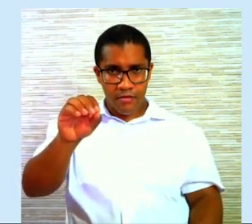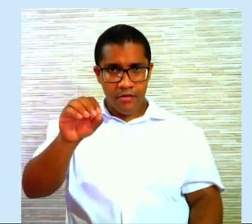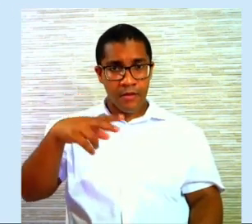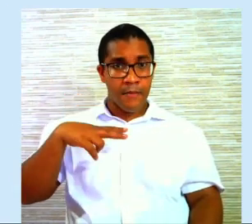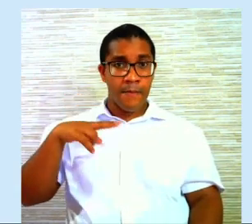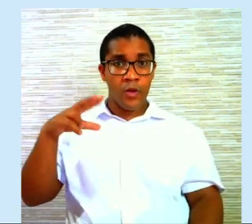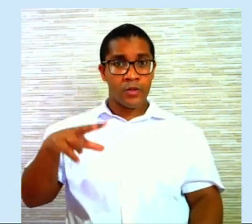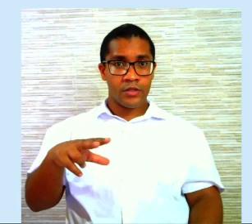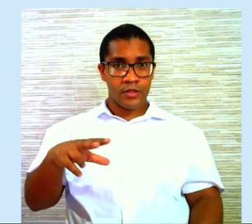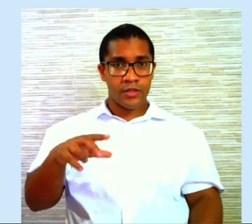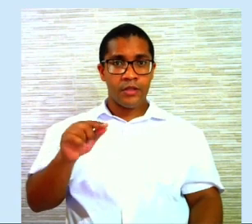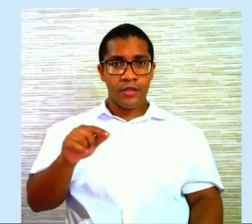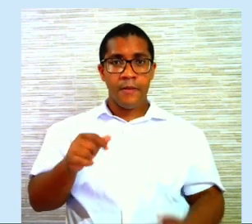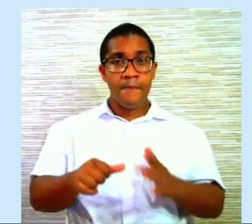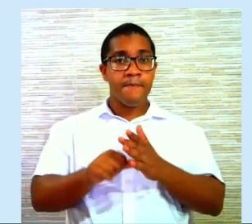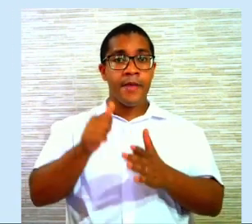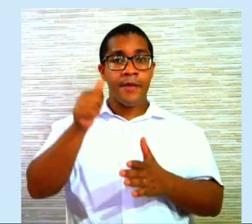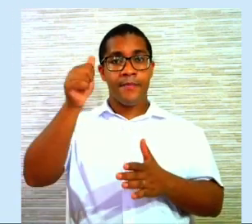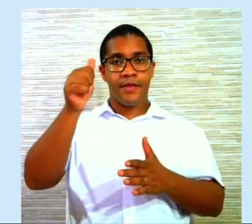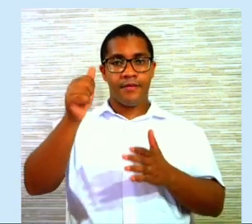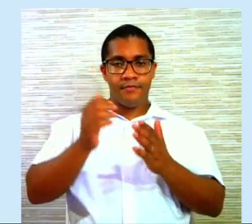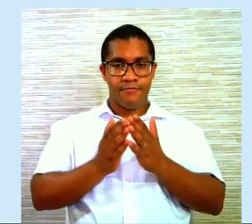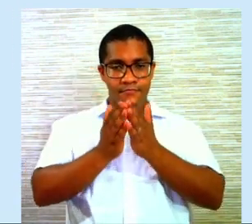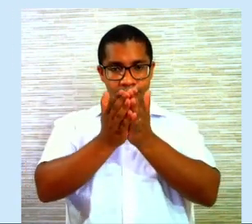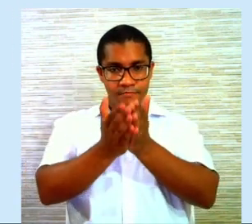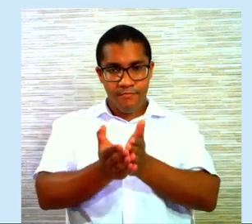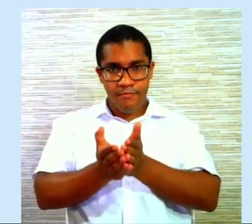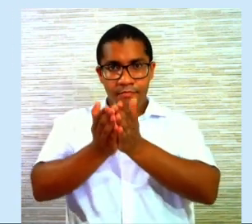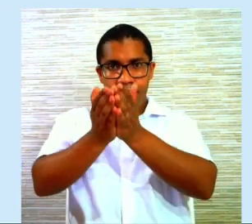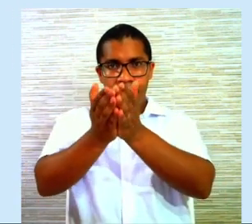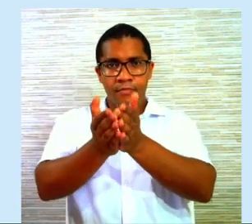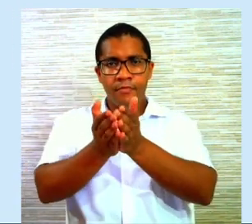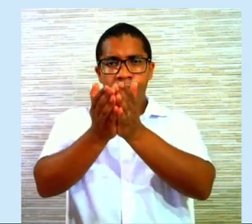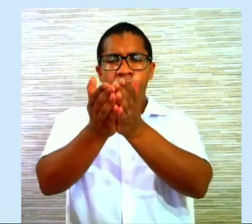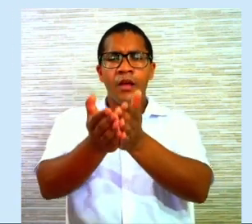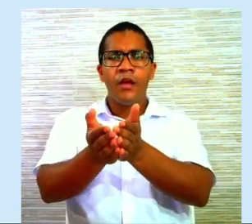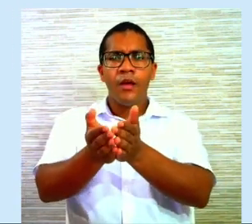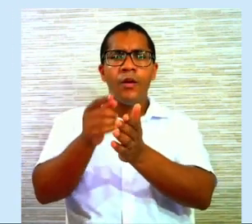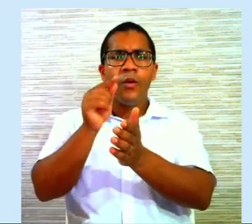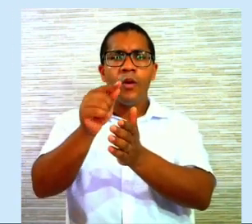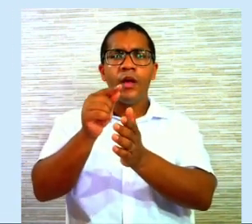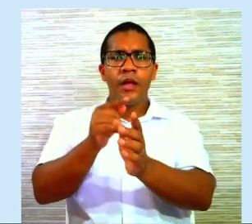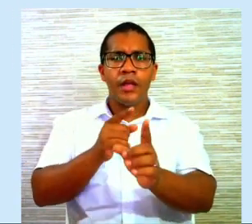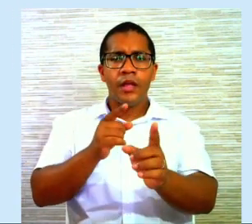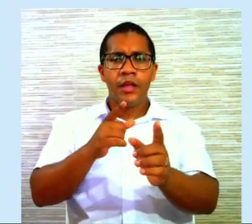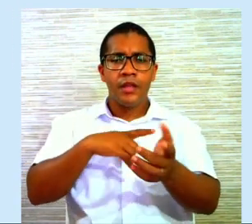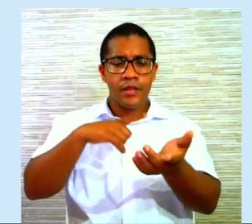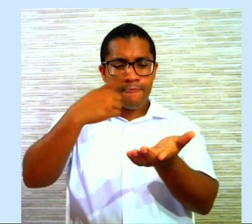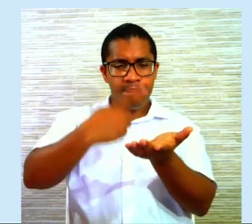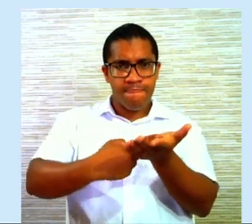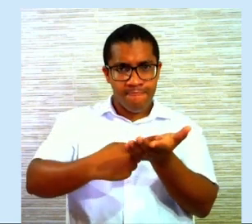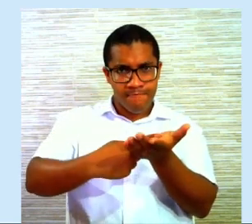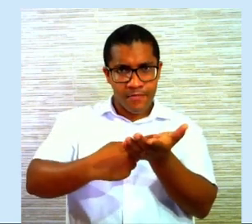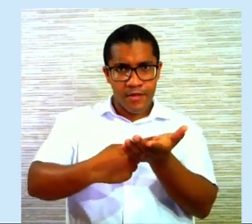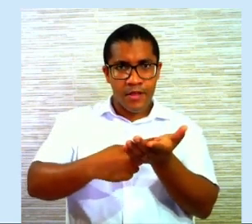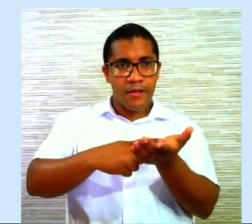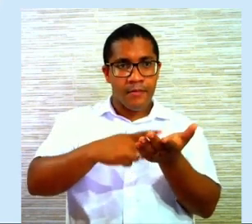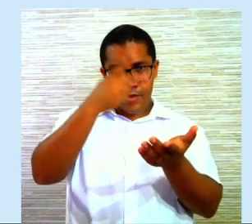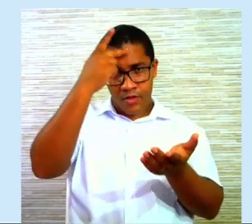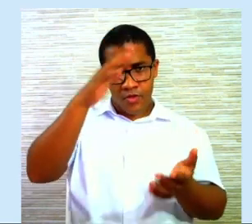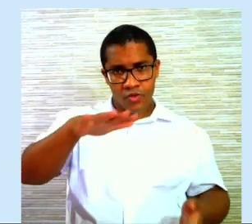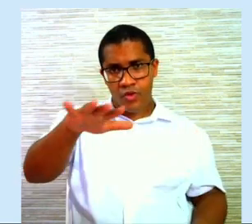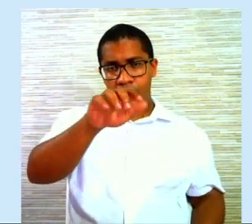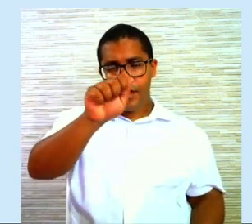portugueses, primeiros exploradores, estabeleceram o quê? Estabeleceram acordos com os